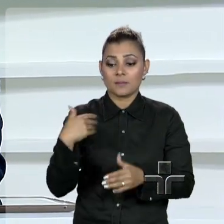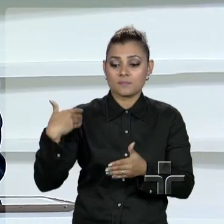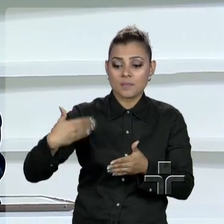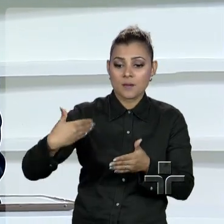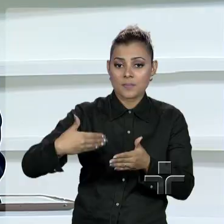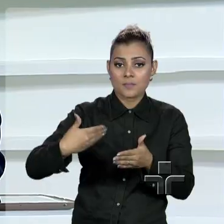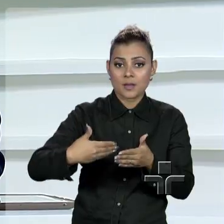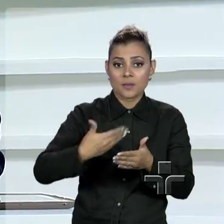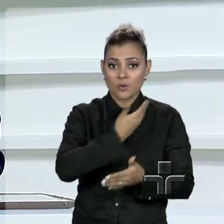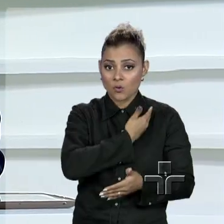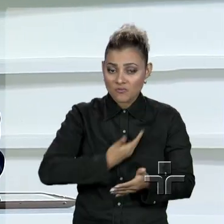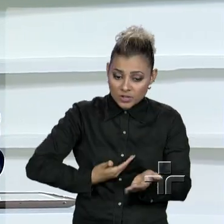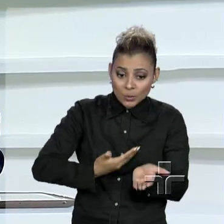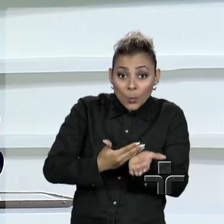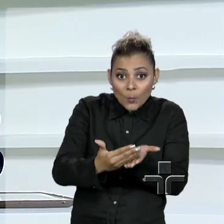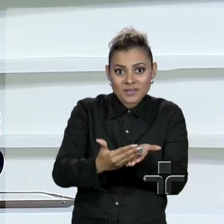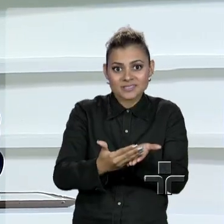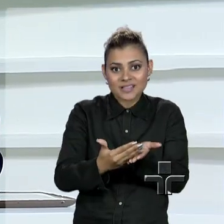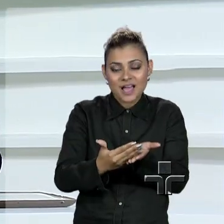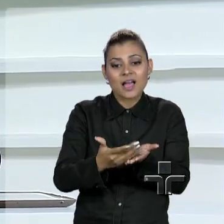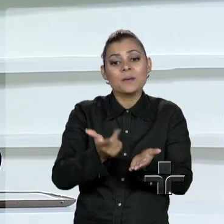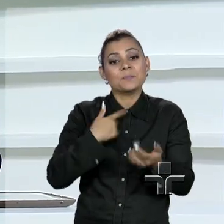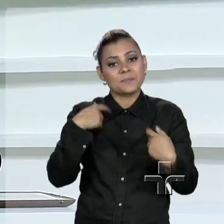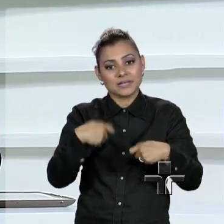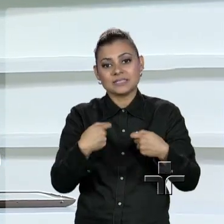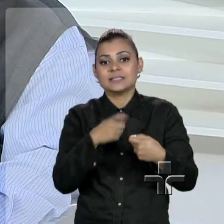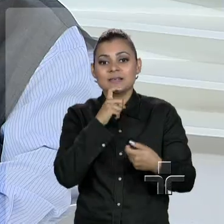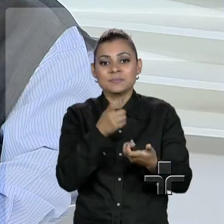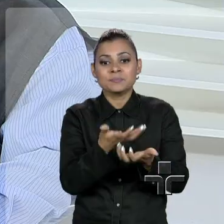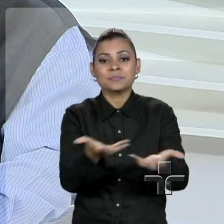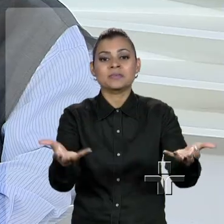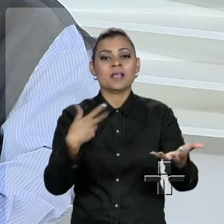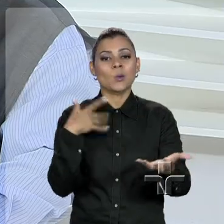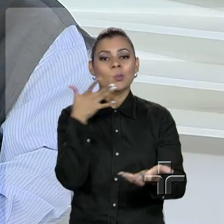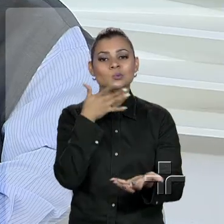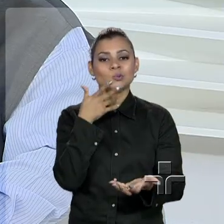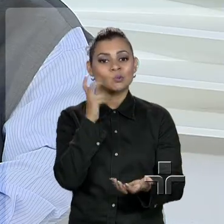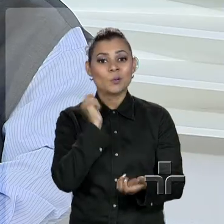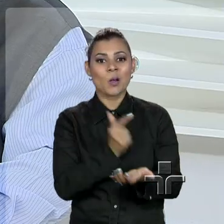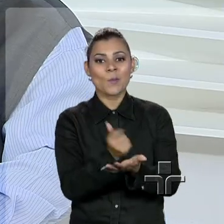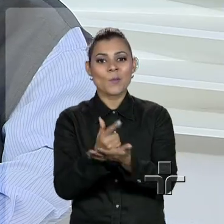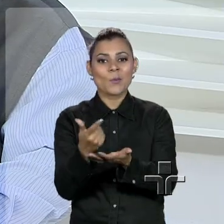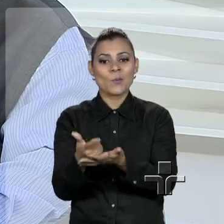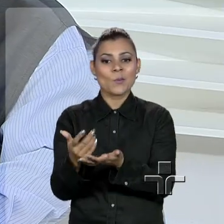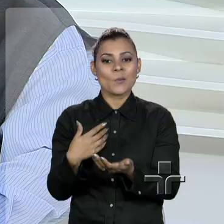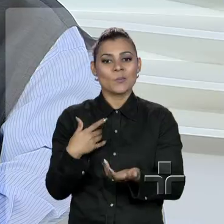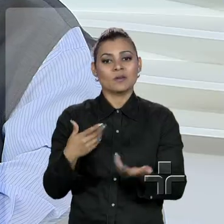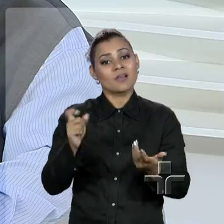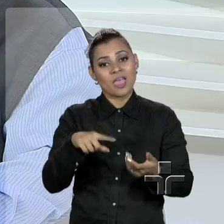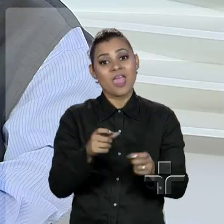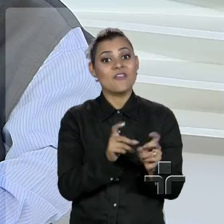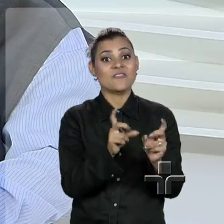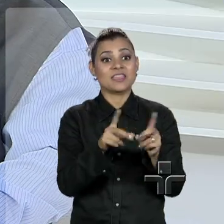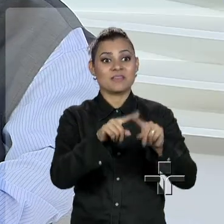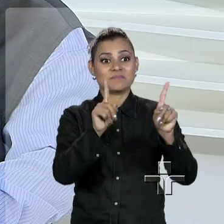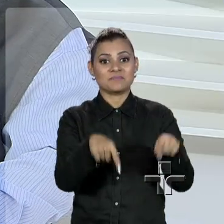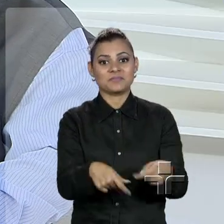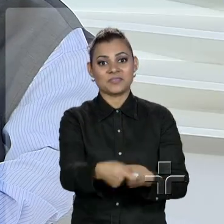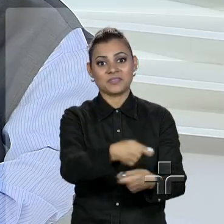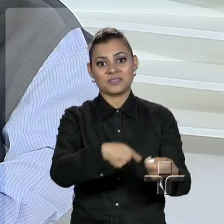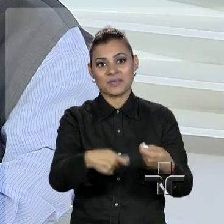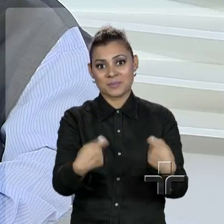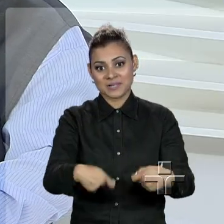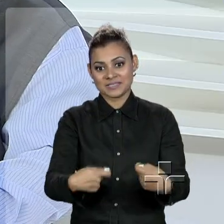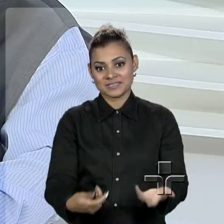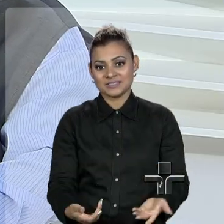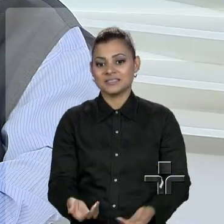era preciso abrir a quitanda e ter legumes e verduras fresquinhas. Né? Parece que ele não abriu a quitanda ainda. Você tem que ter berinjela